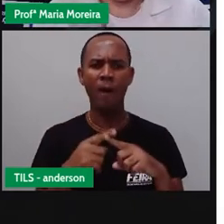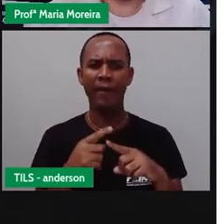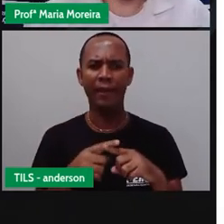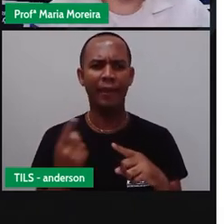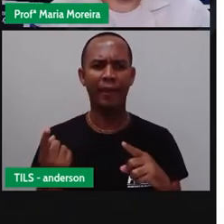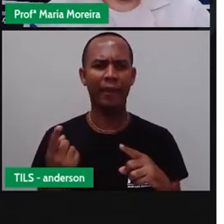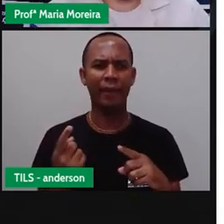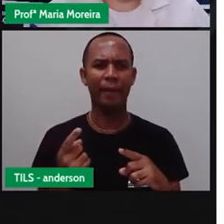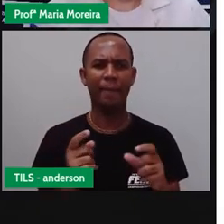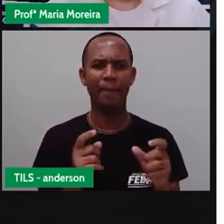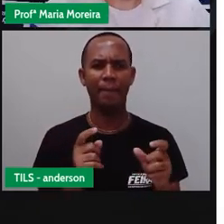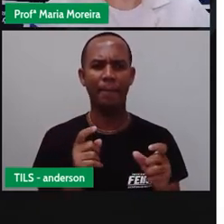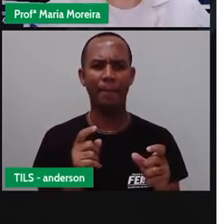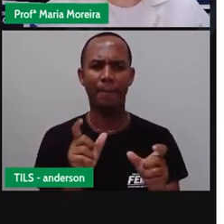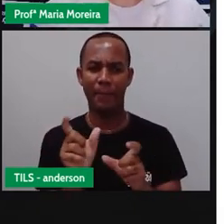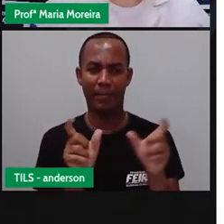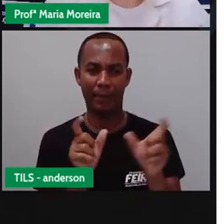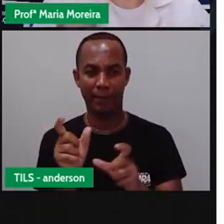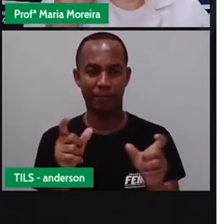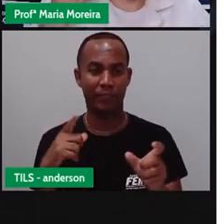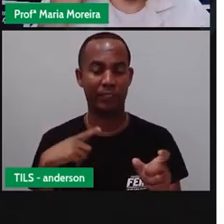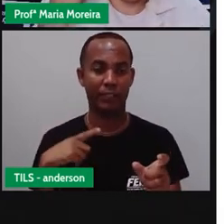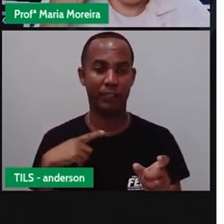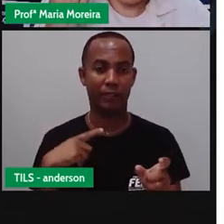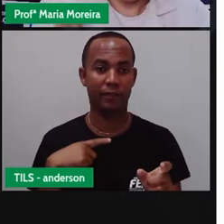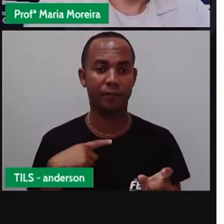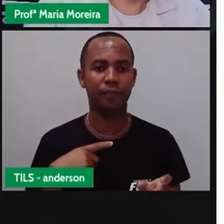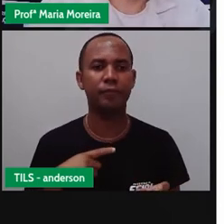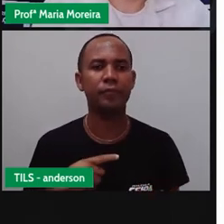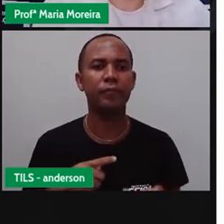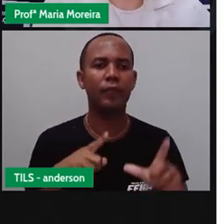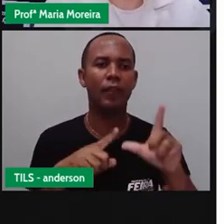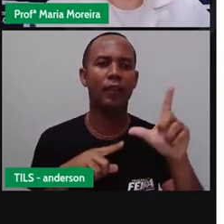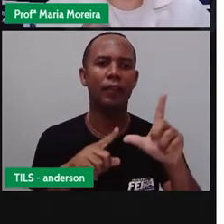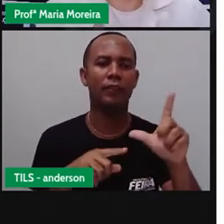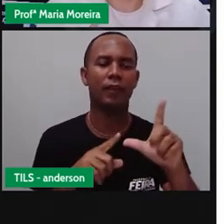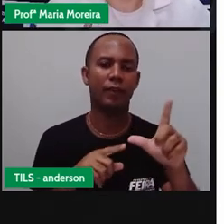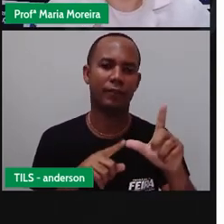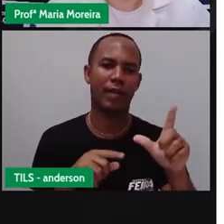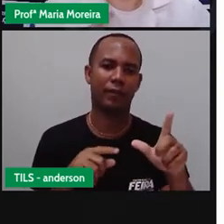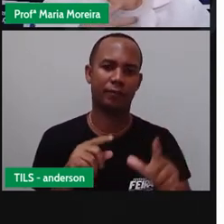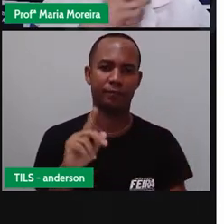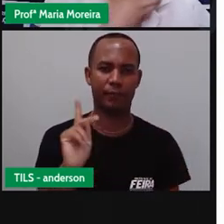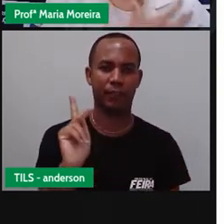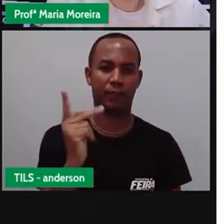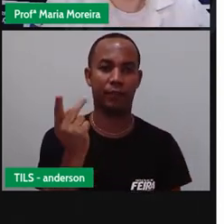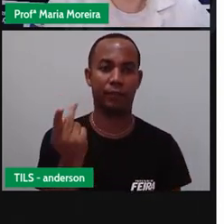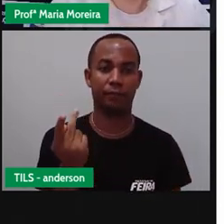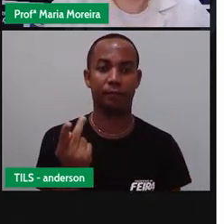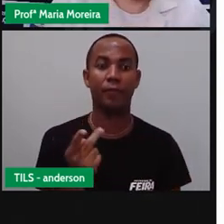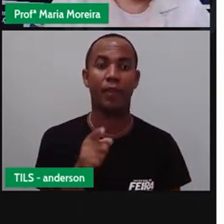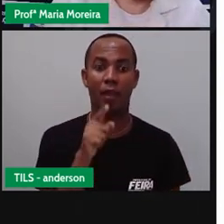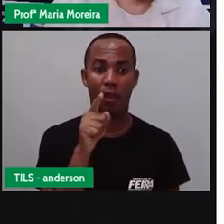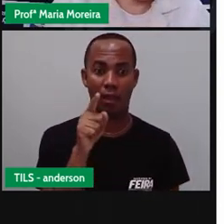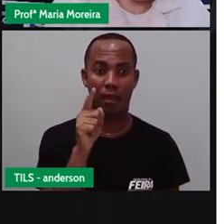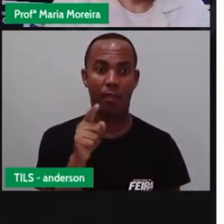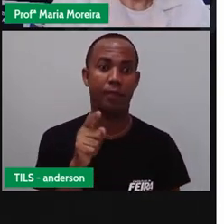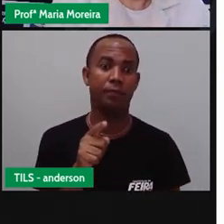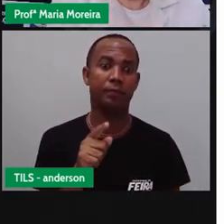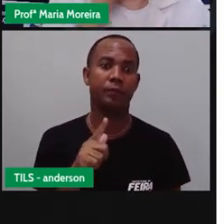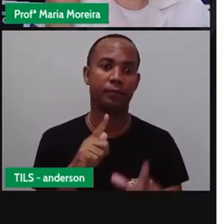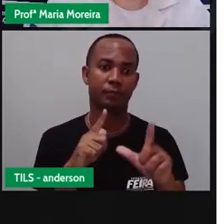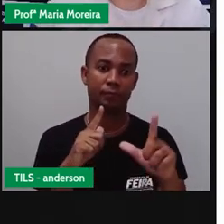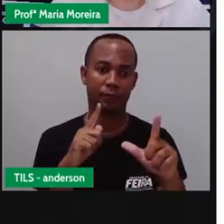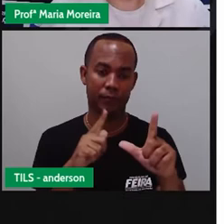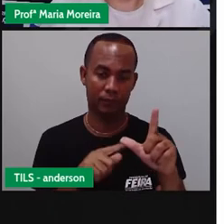palavras possuem essa letra H porque elas têm origem lá na o que no Latino grego e essas palavras ela já vem com